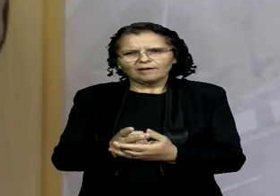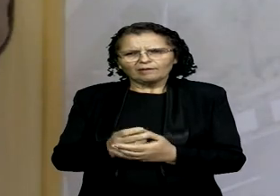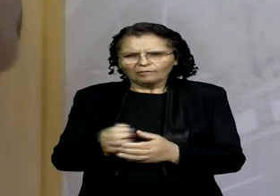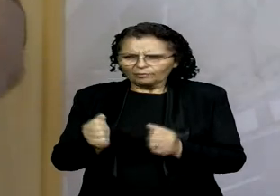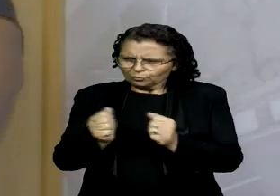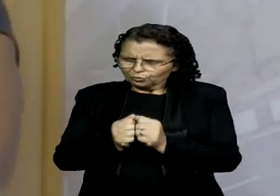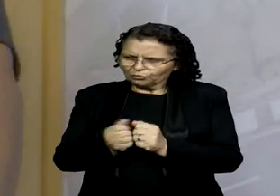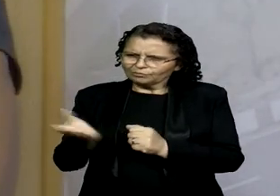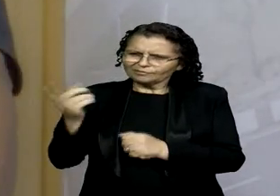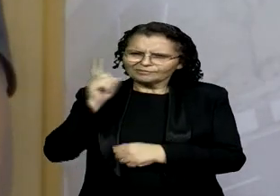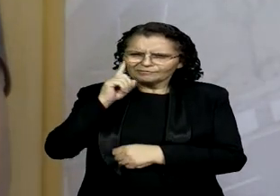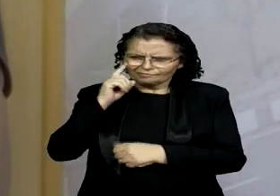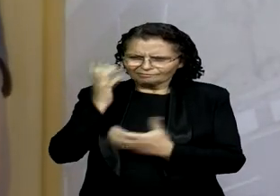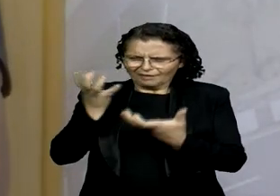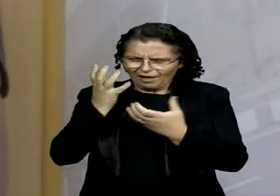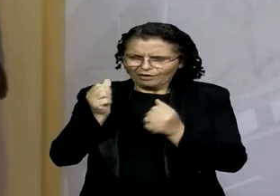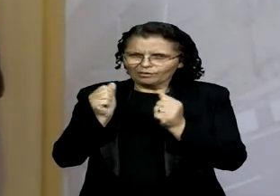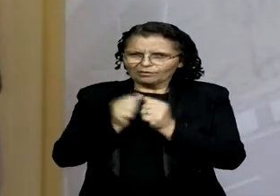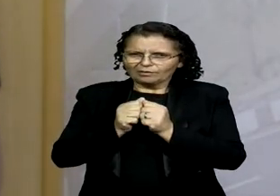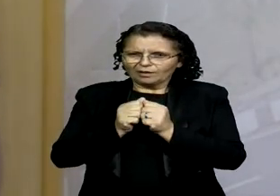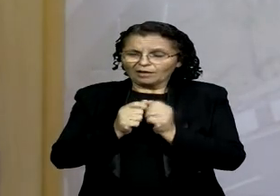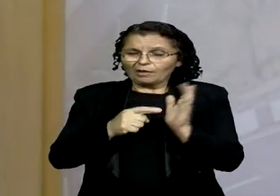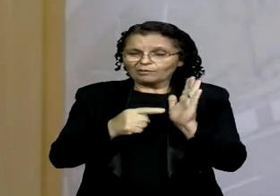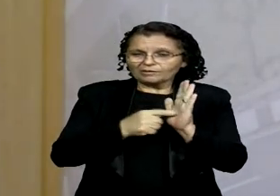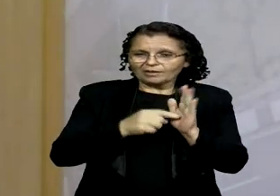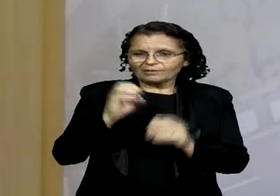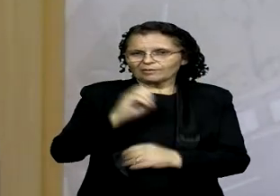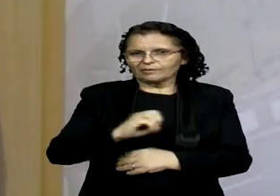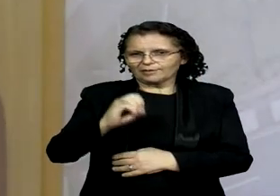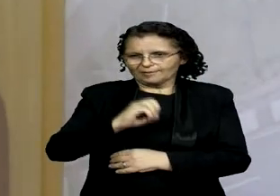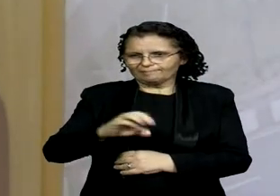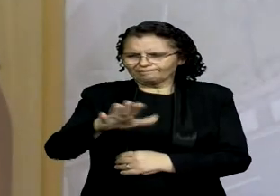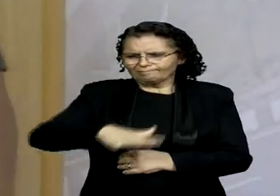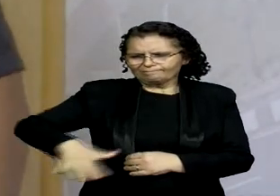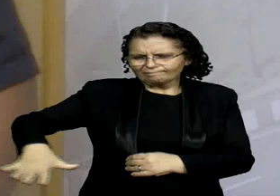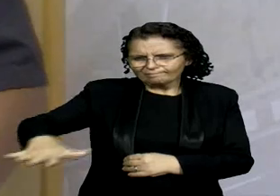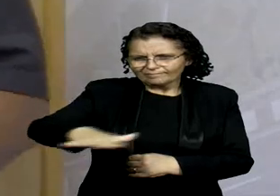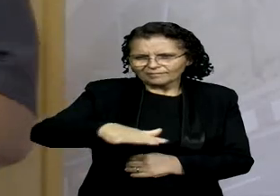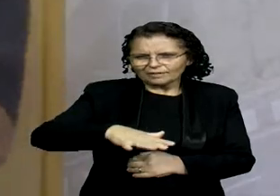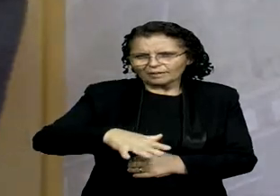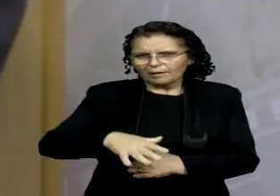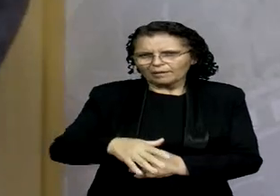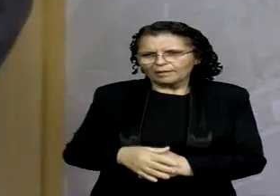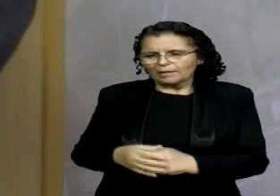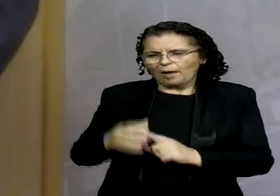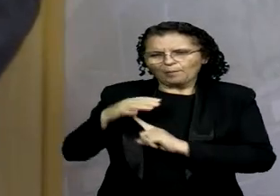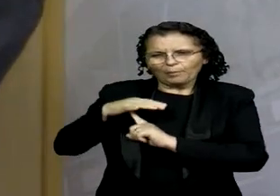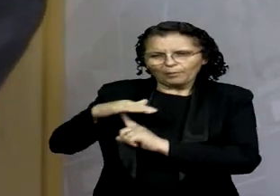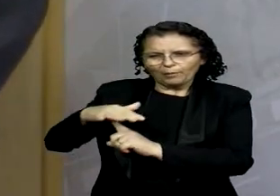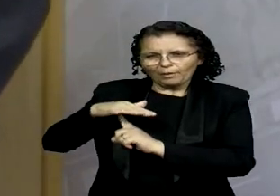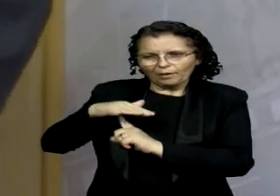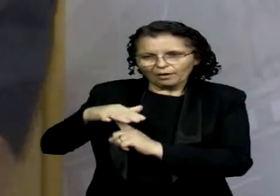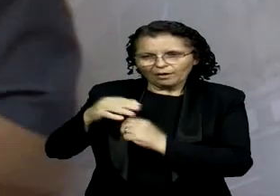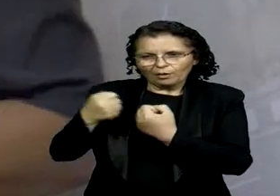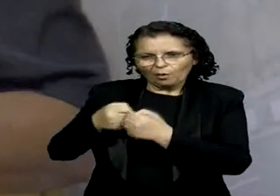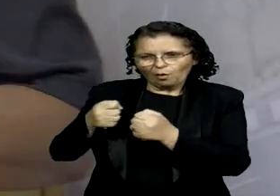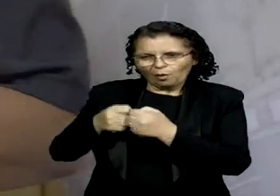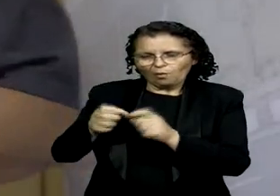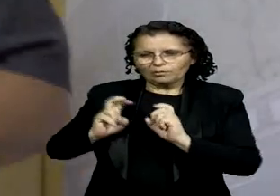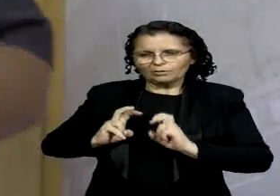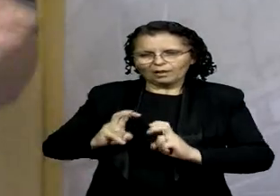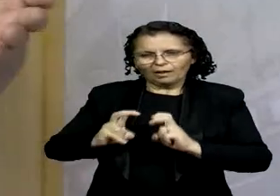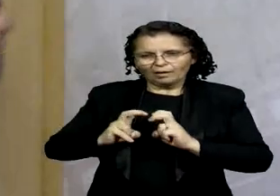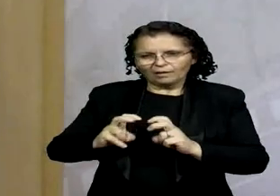comigo, o dia que quiser, no centro de Osasco, ali beirando a estação de ônibus, dos ônibus, trem e